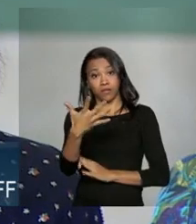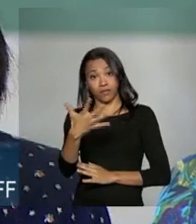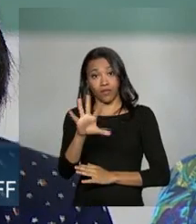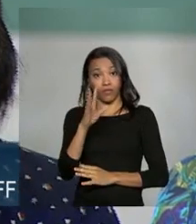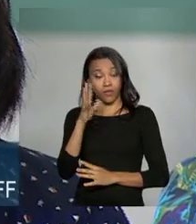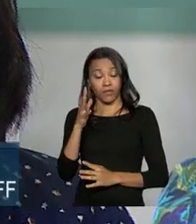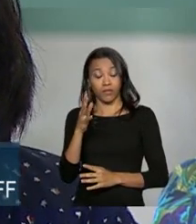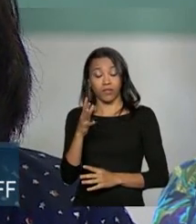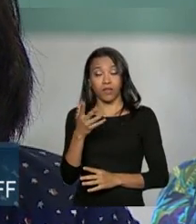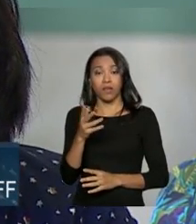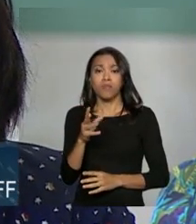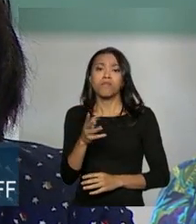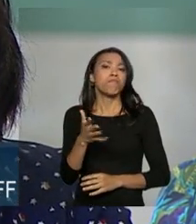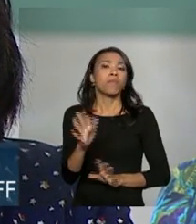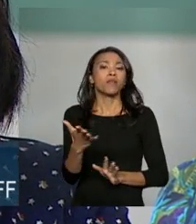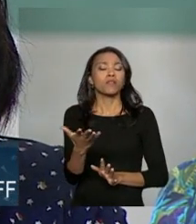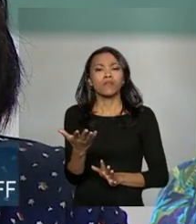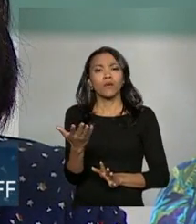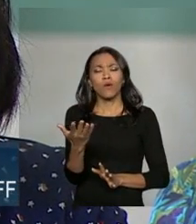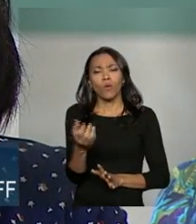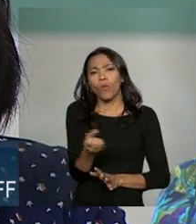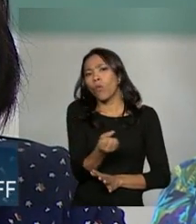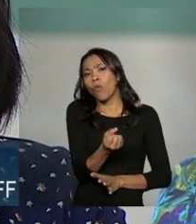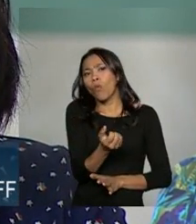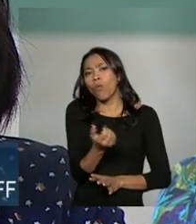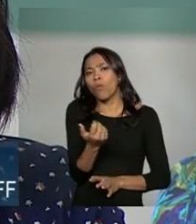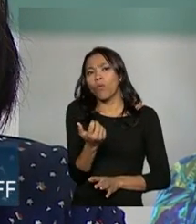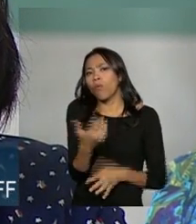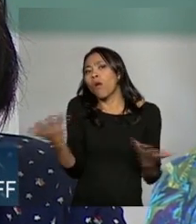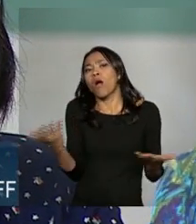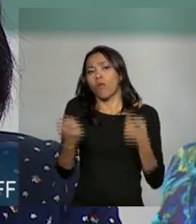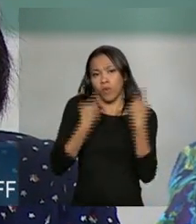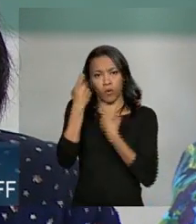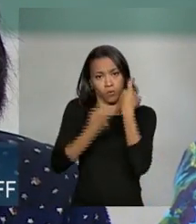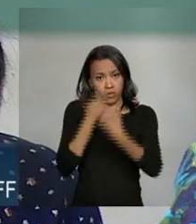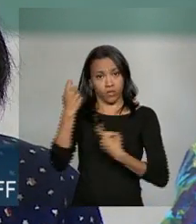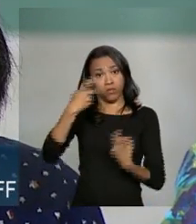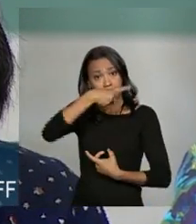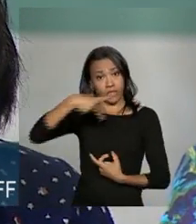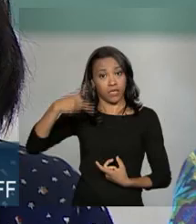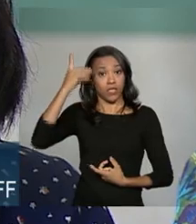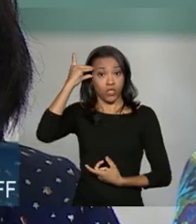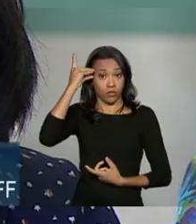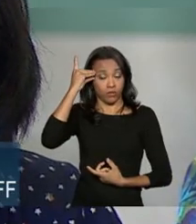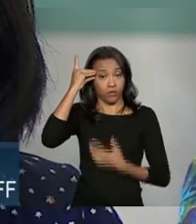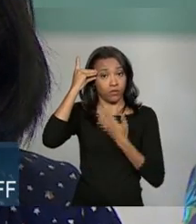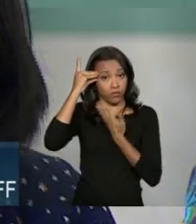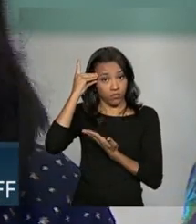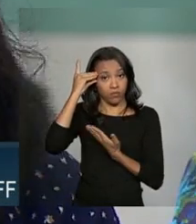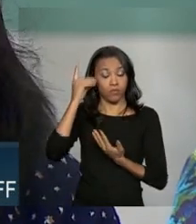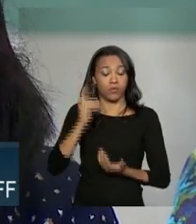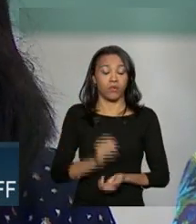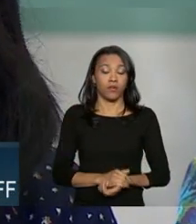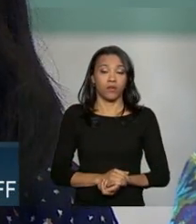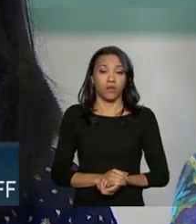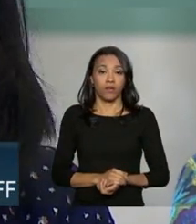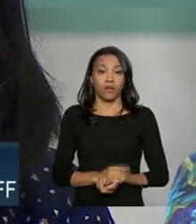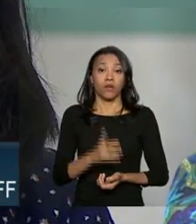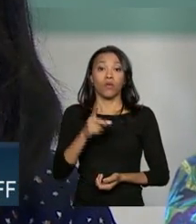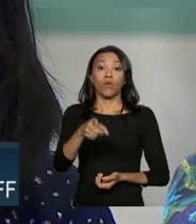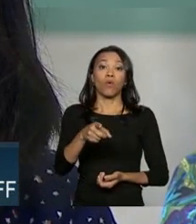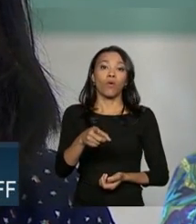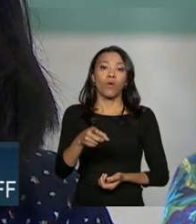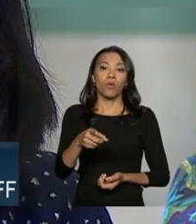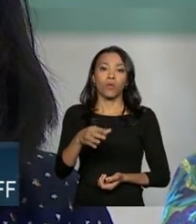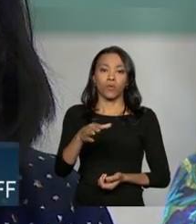coincidência, mas qual é o tamanho da preocupação da presidente Dilma com o rompimento do Eduardo Cunha